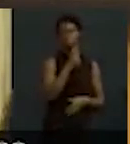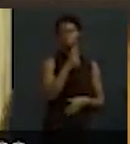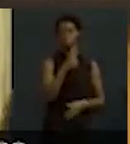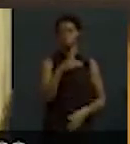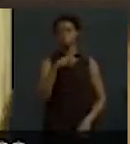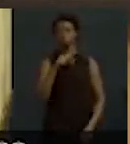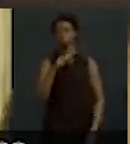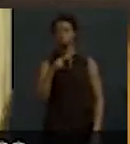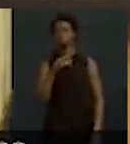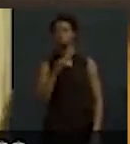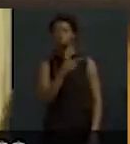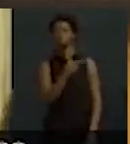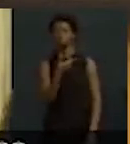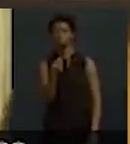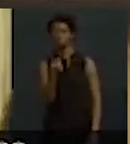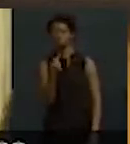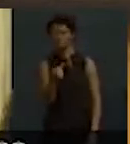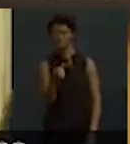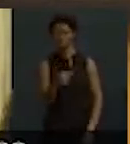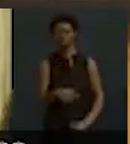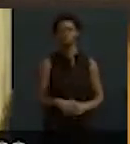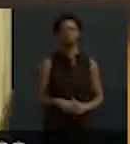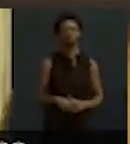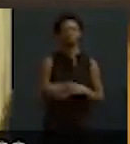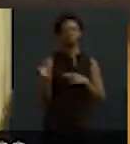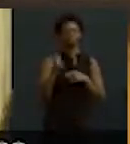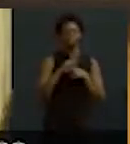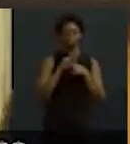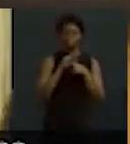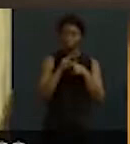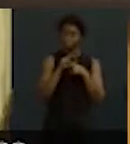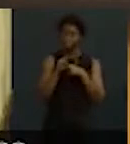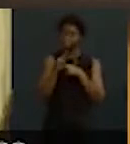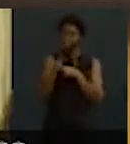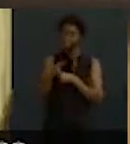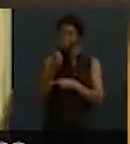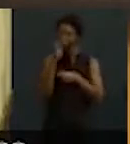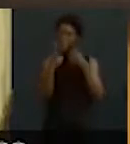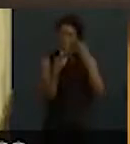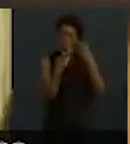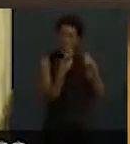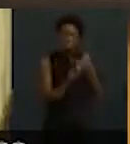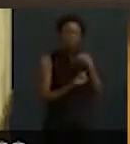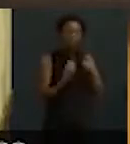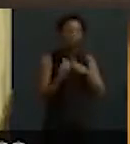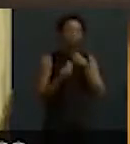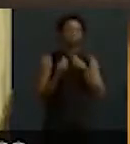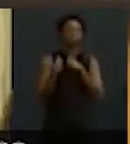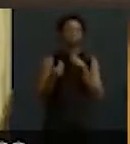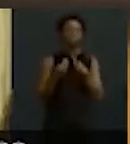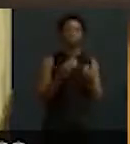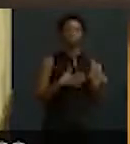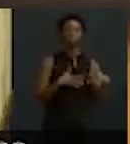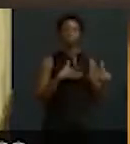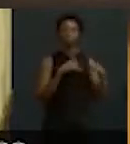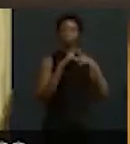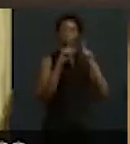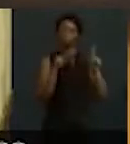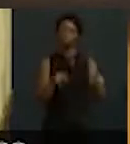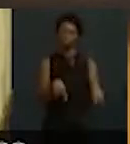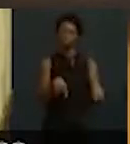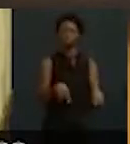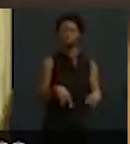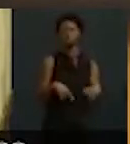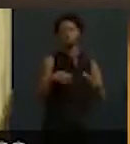1º/3/2007. Foi supervisora para aferição dos requisitos zelo funcional,